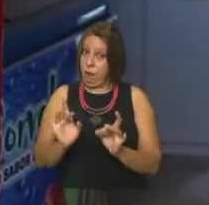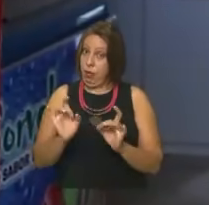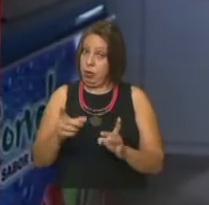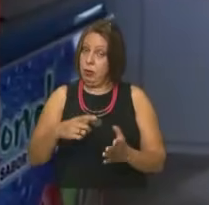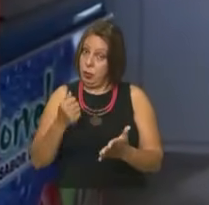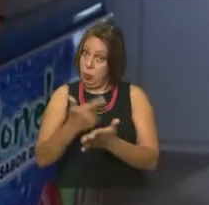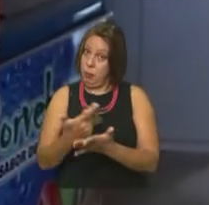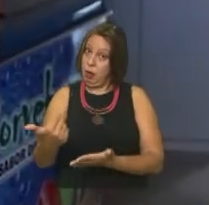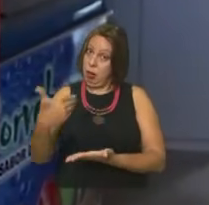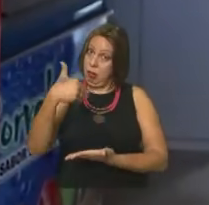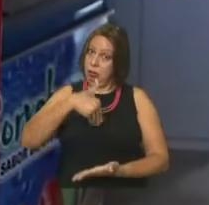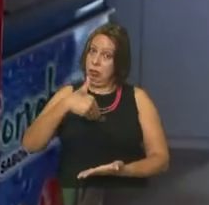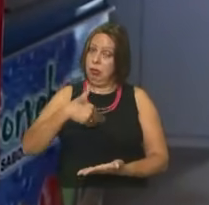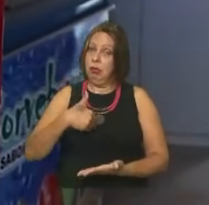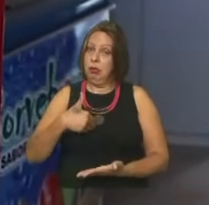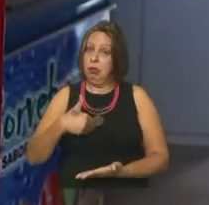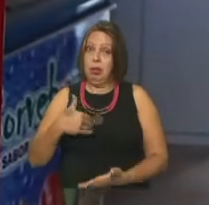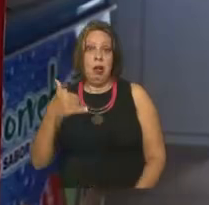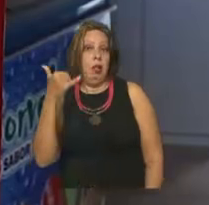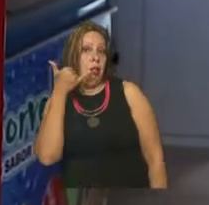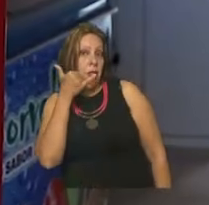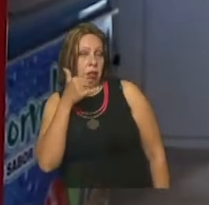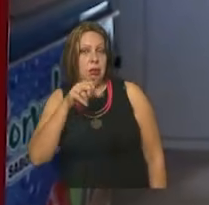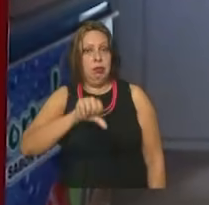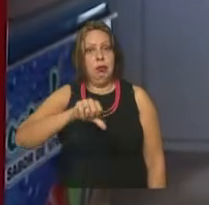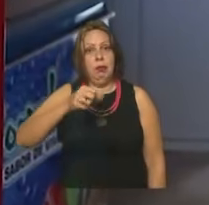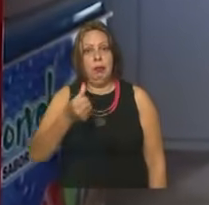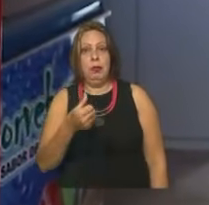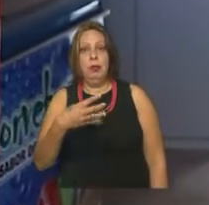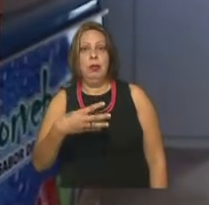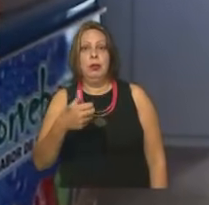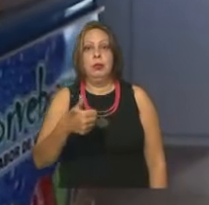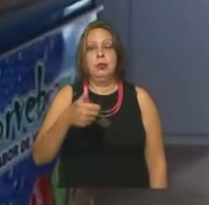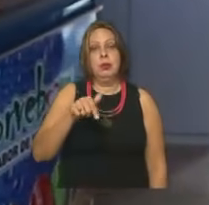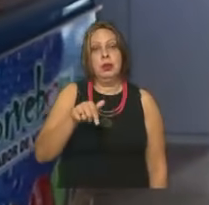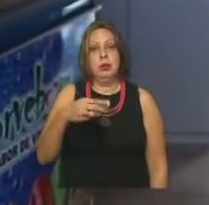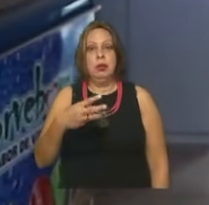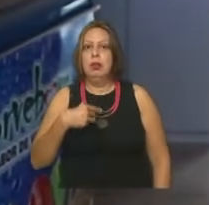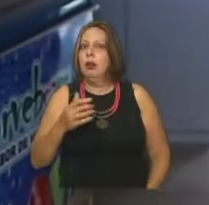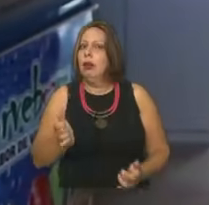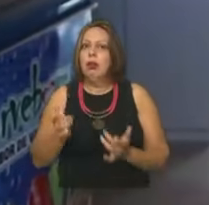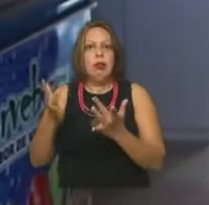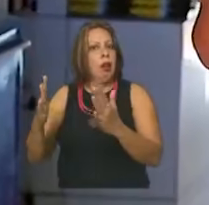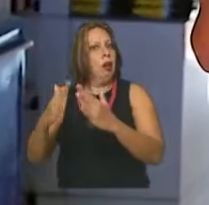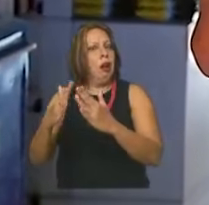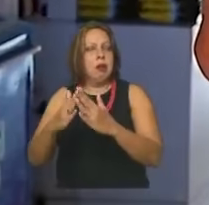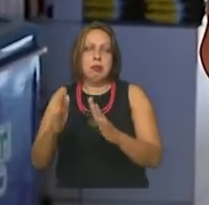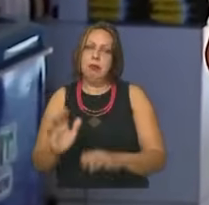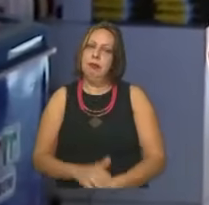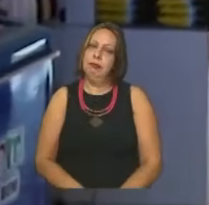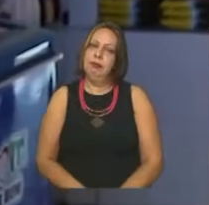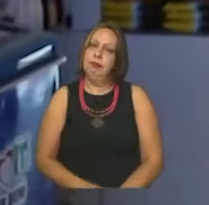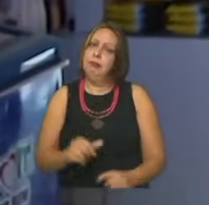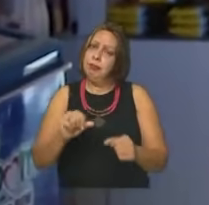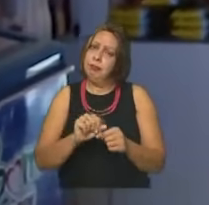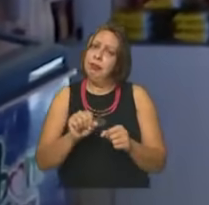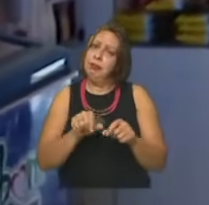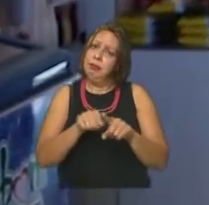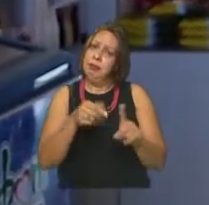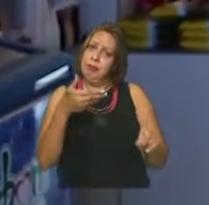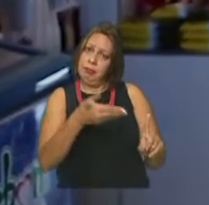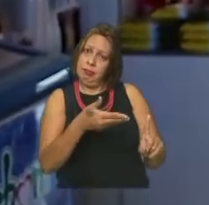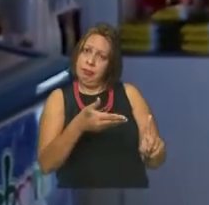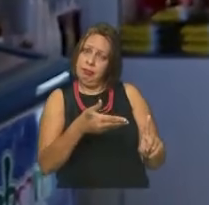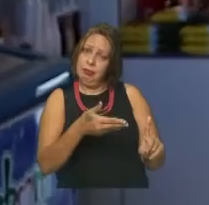já o seu. É só ligar no número 964107773 que a gente entrega em delivery também. Faça que nem a Fernanda, aqui de Ilha